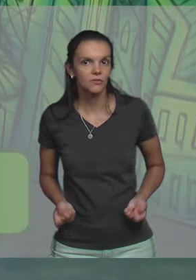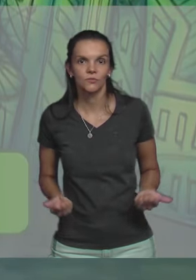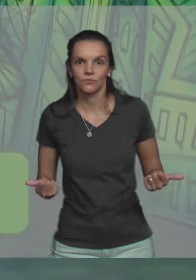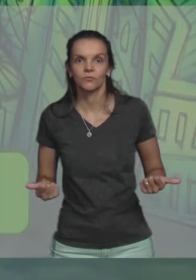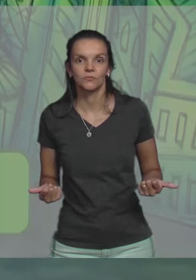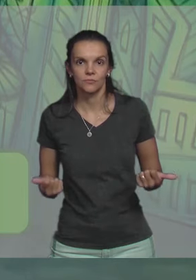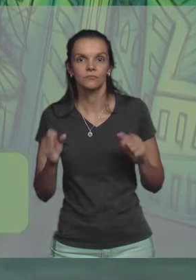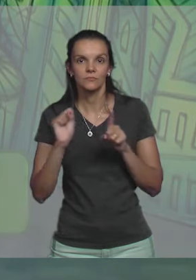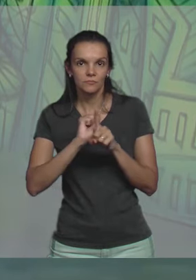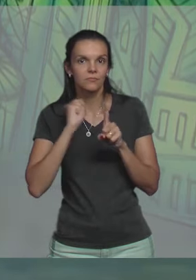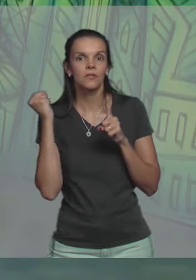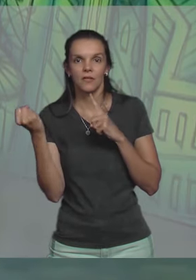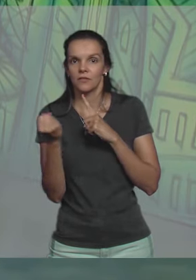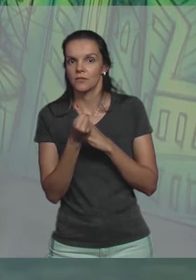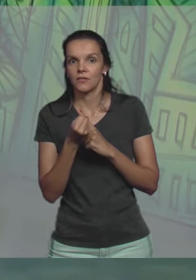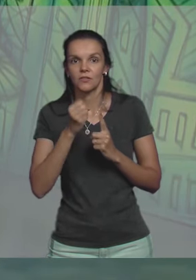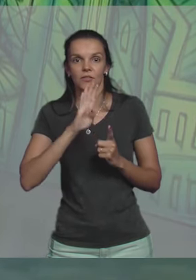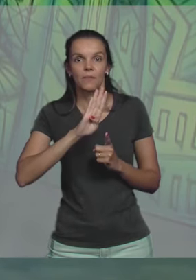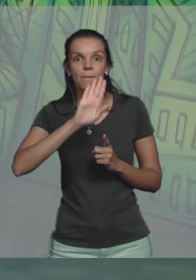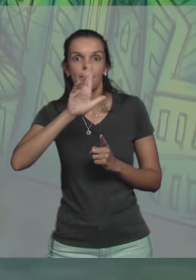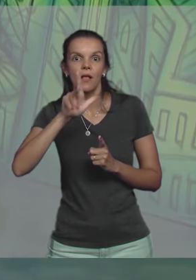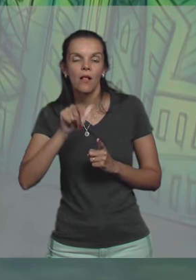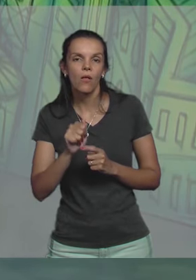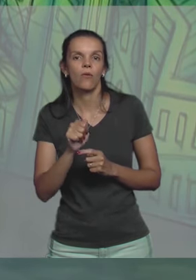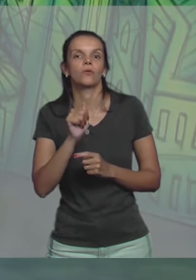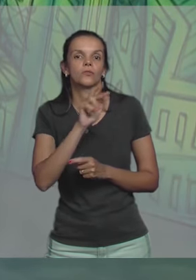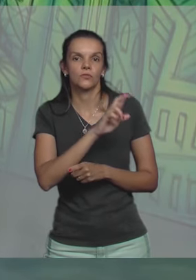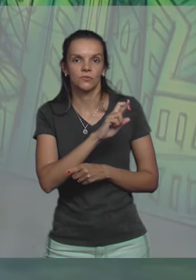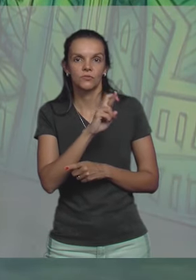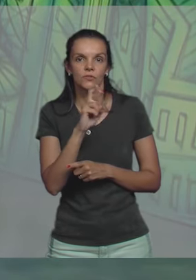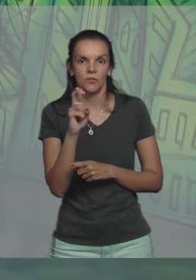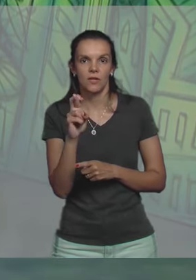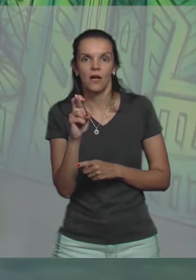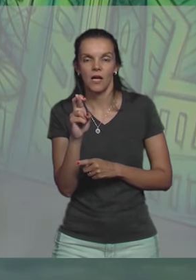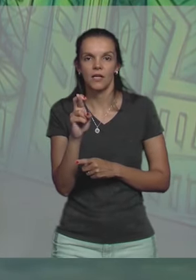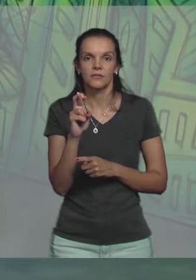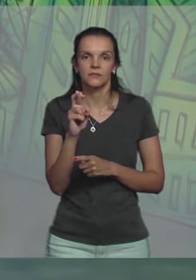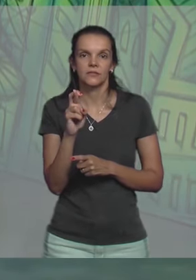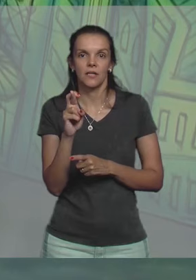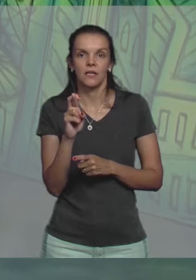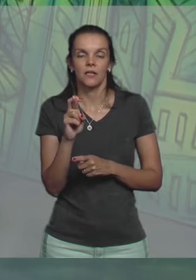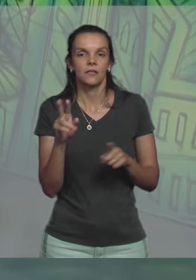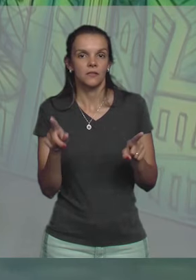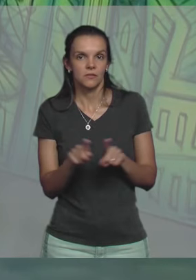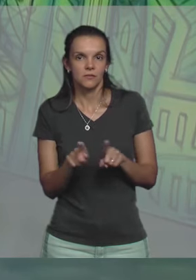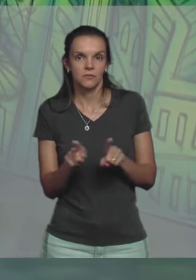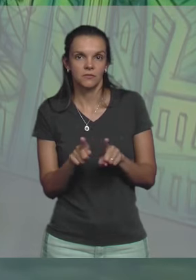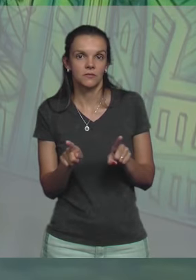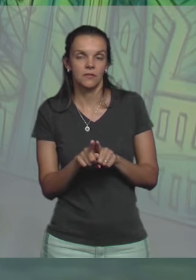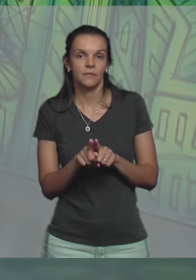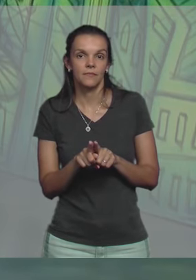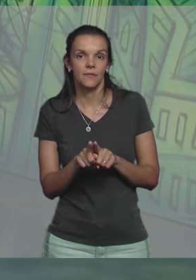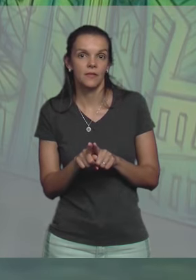de reais que nós gastamos anualmente, não só como indenizações, mas todo o custo que reflete lá no